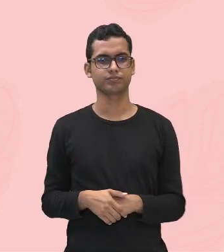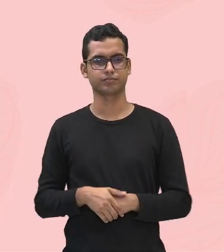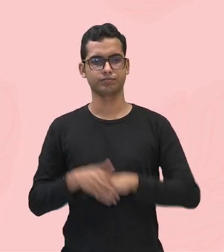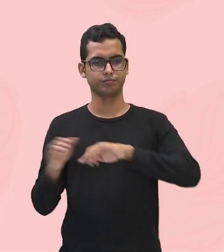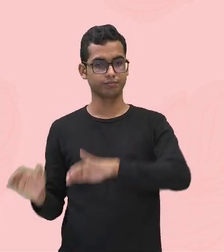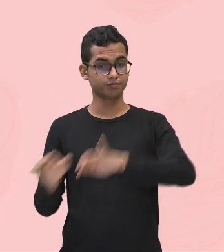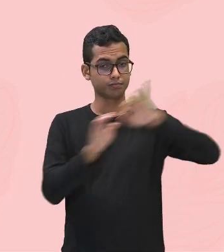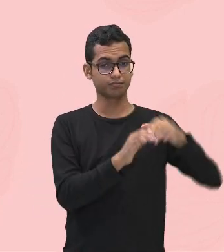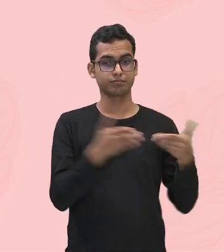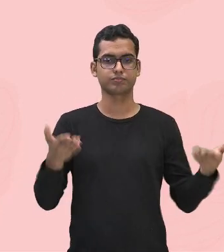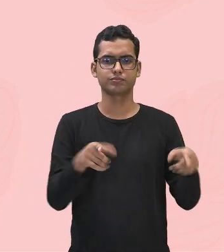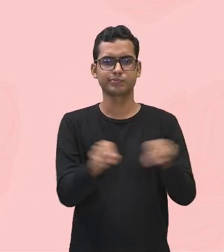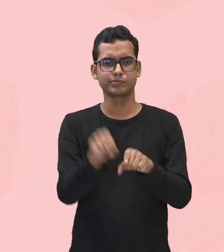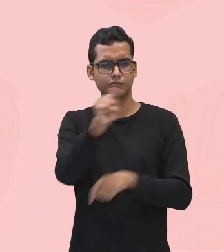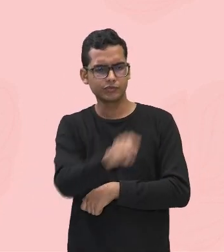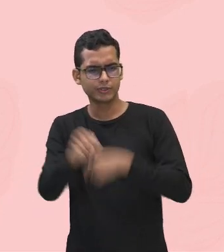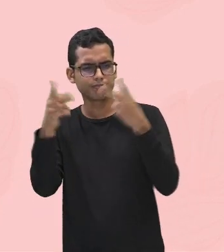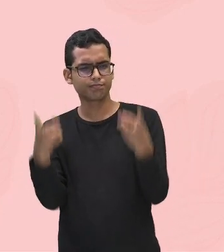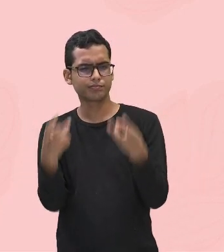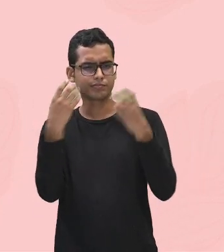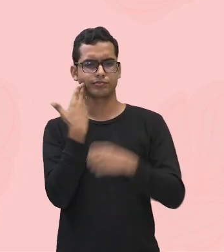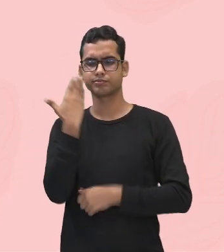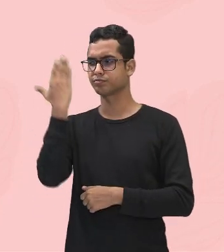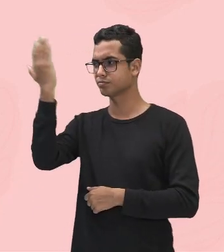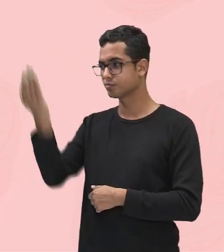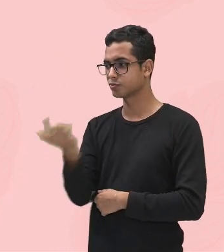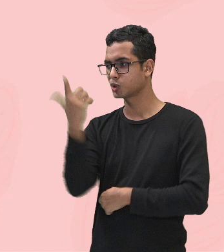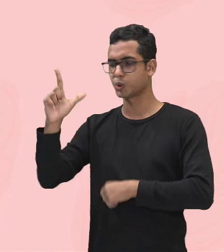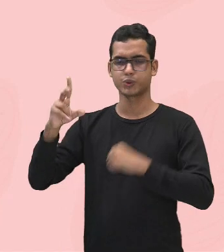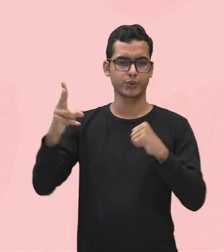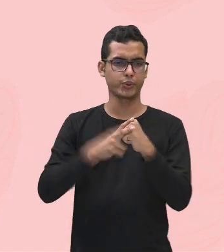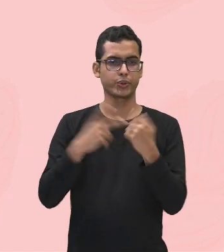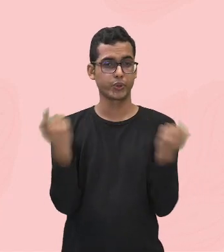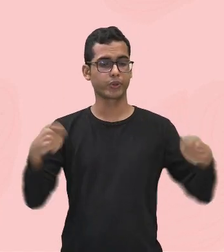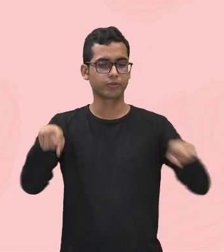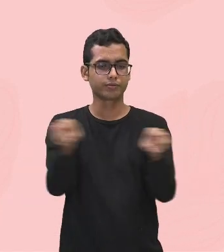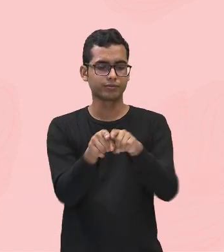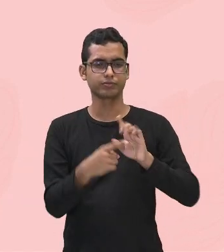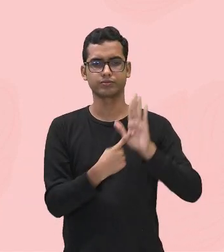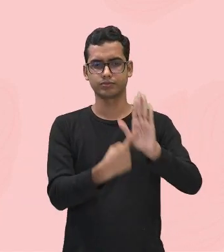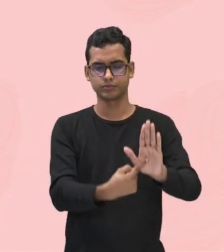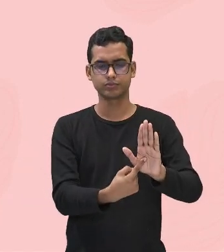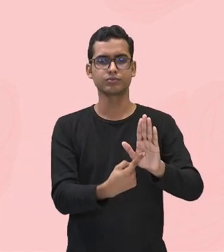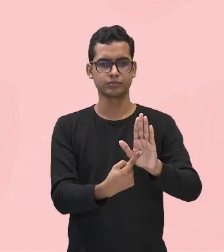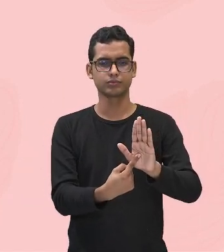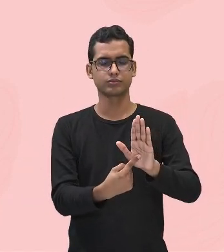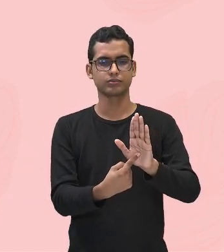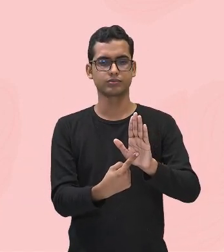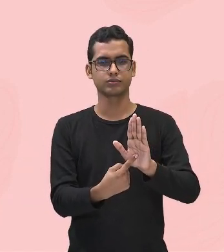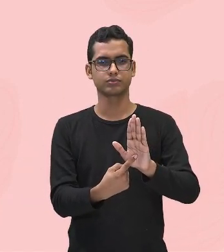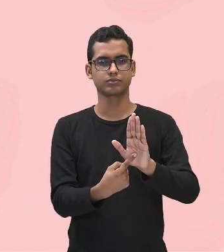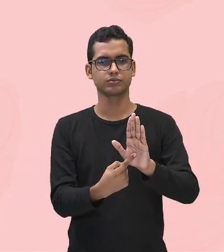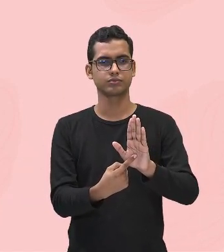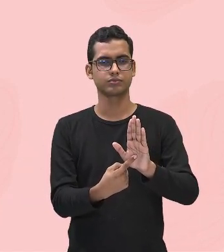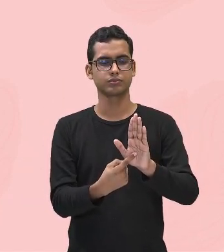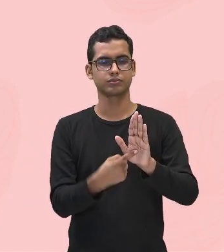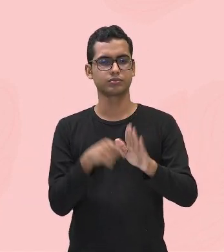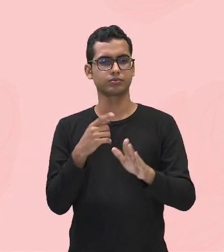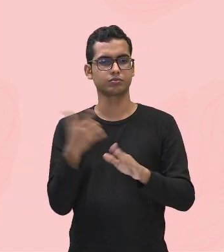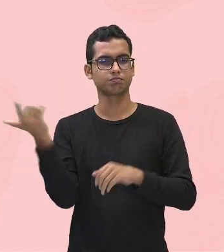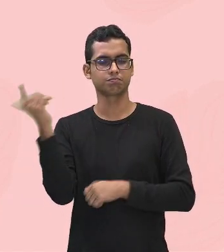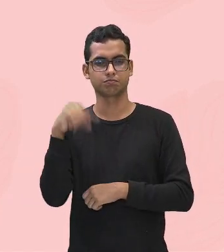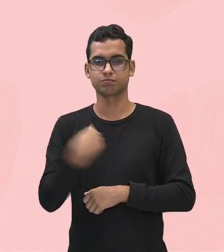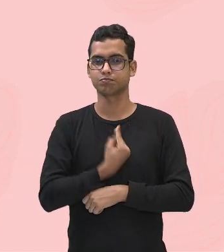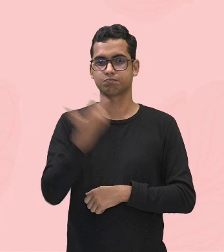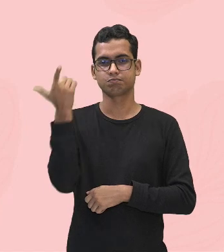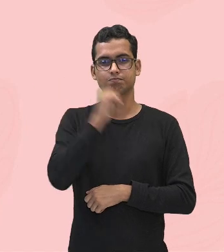perceberem exemplos, outros verbos em que nós podemos aplicar essa mesma conjugação que a gente acabou de aprender,